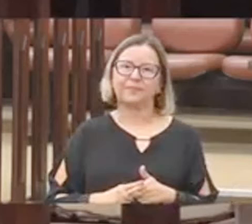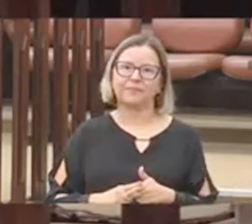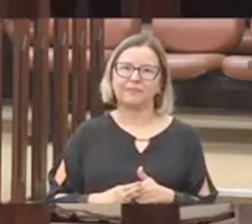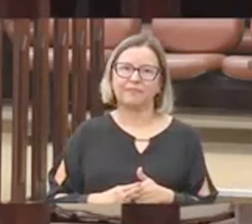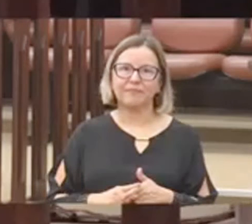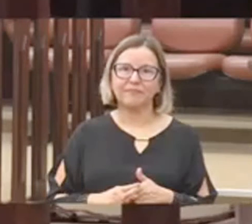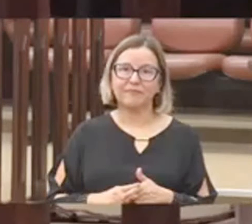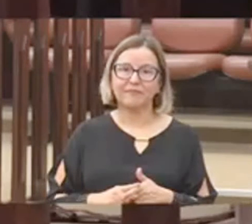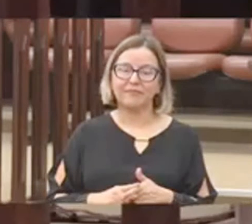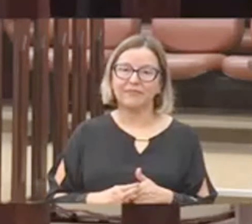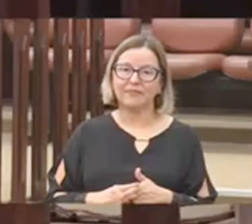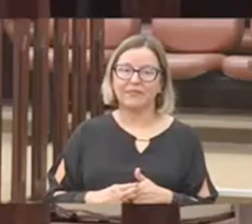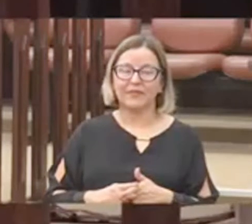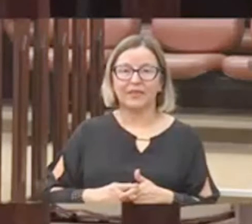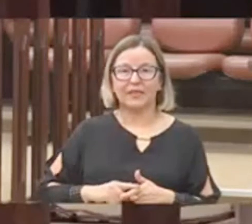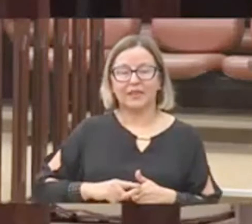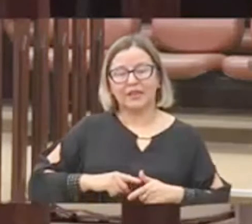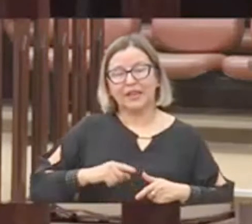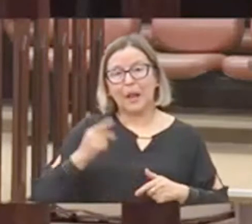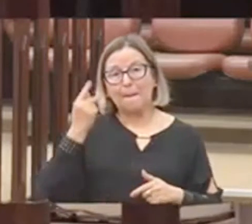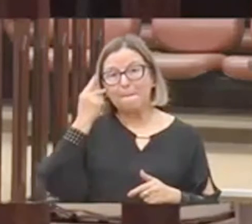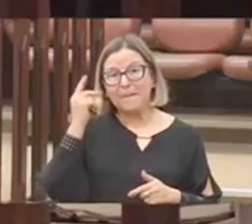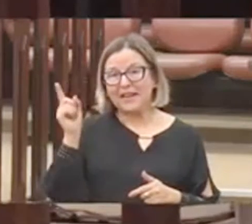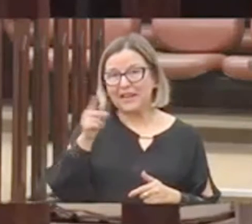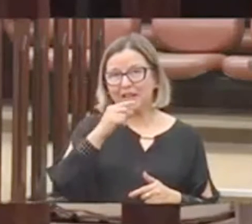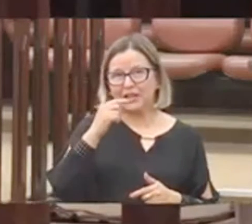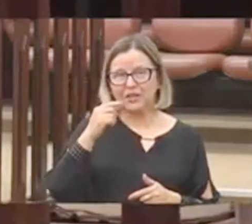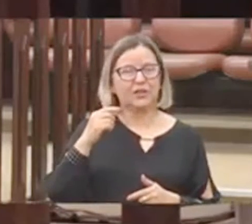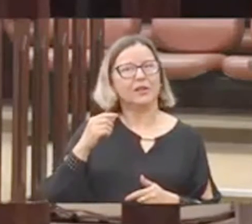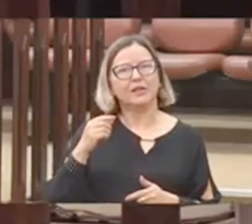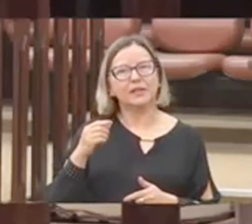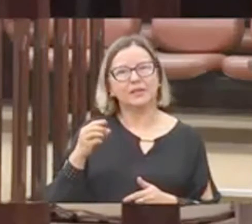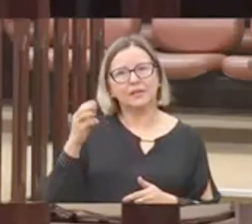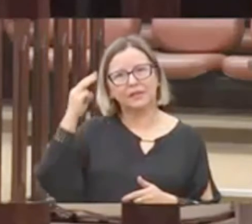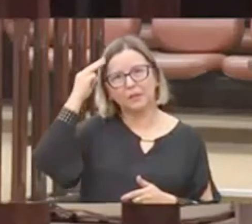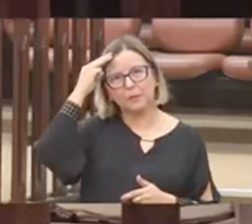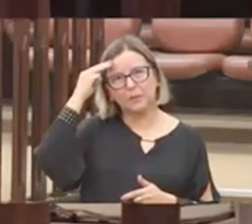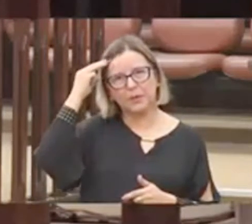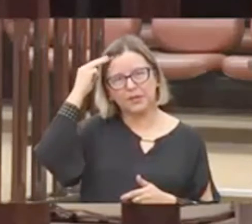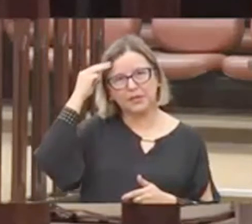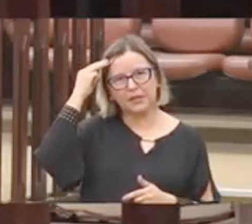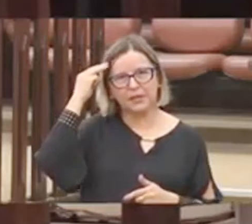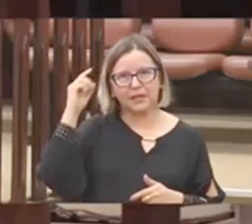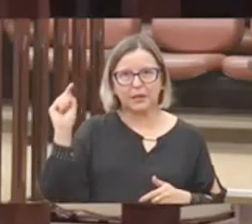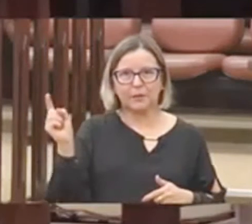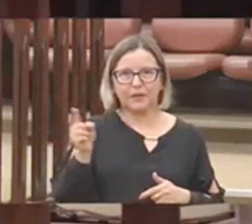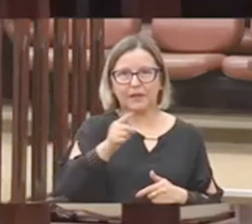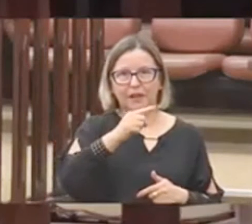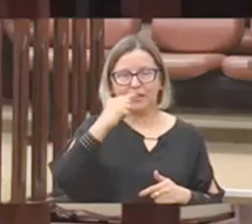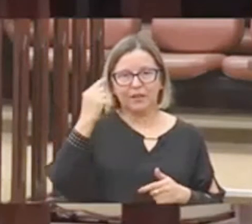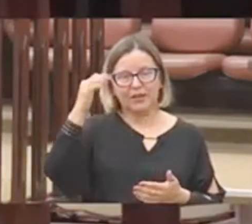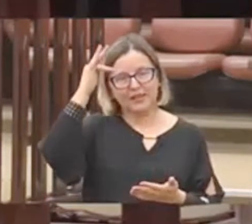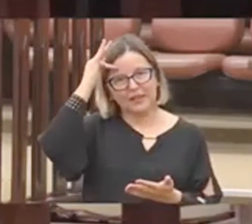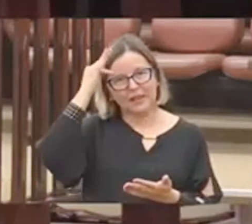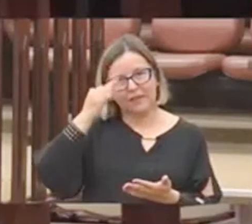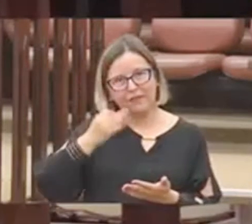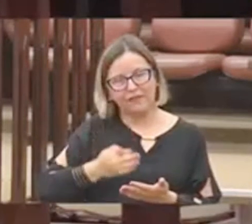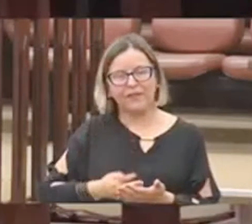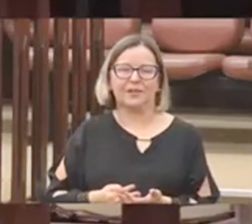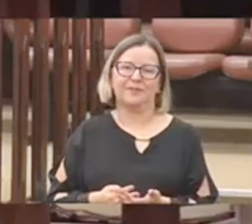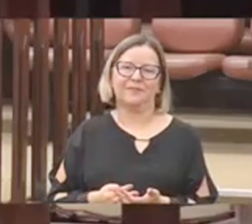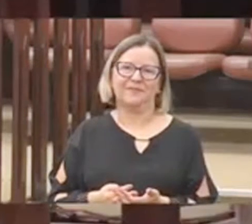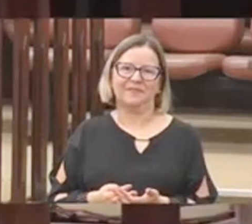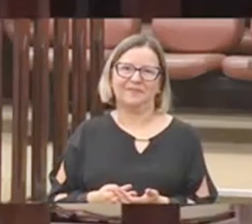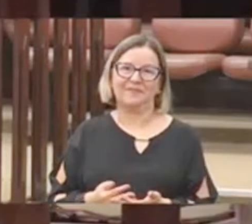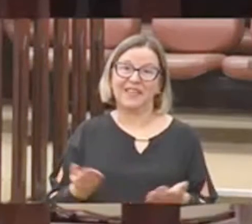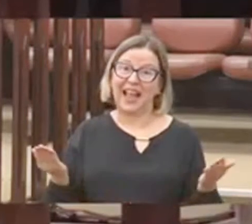refletirmos se a nossa fé ela é genuína ou se ela é uma fé fake news. Essa é a hora de